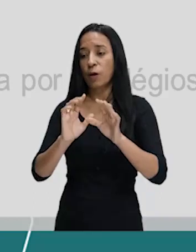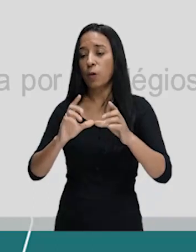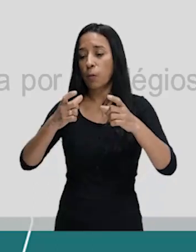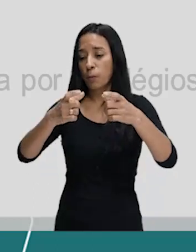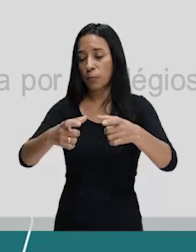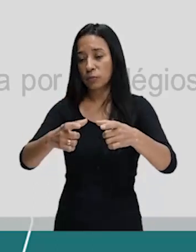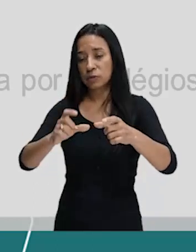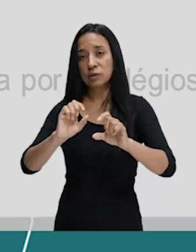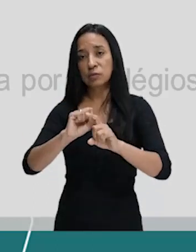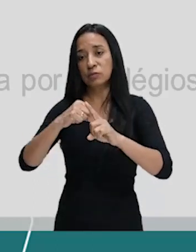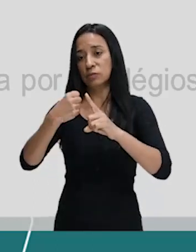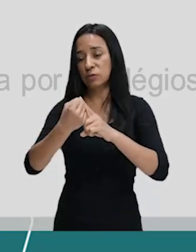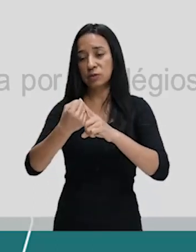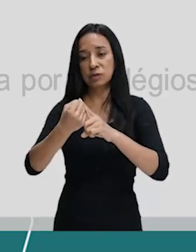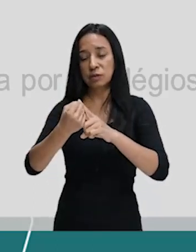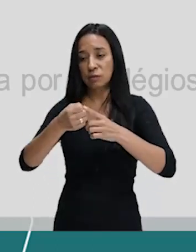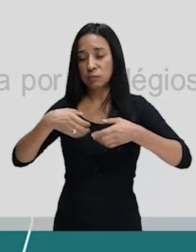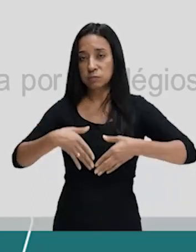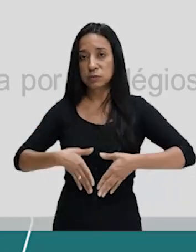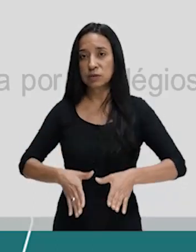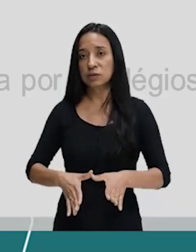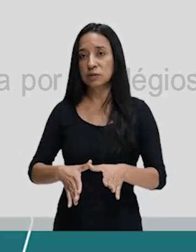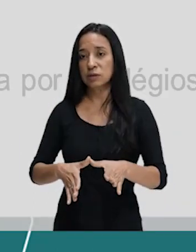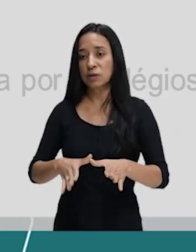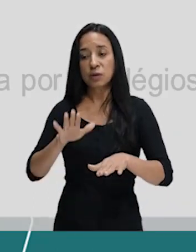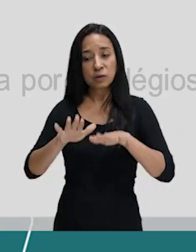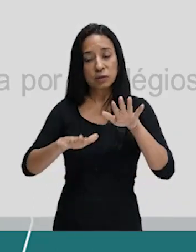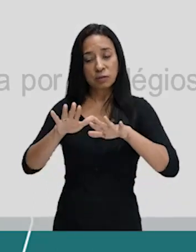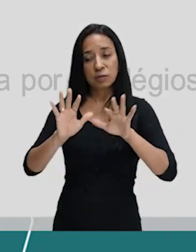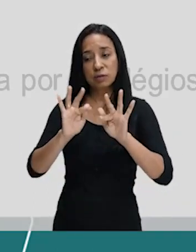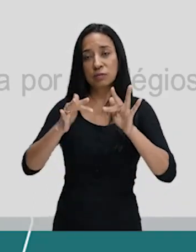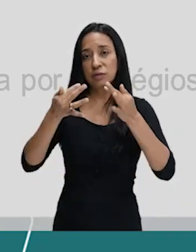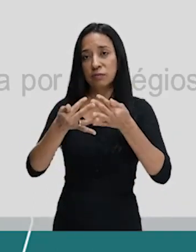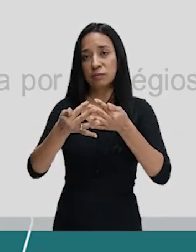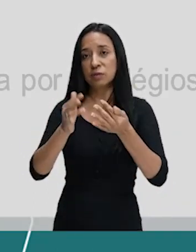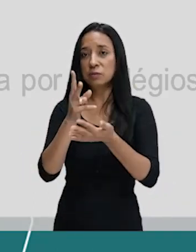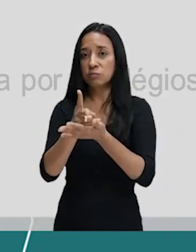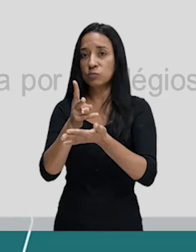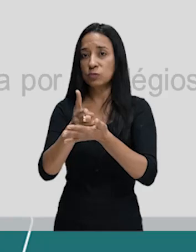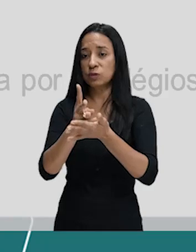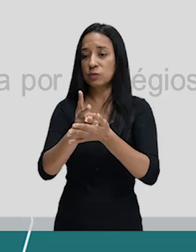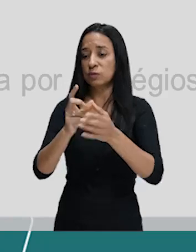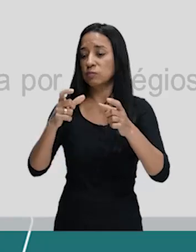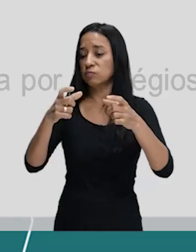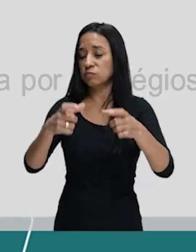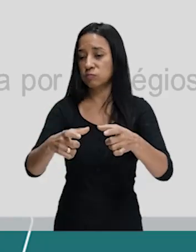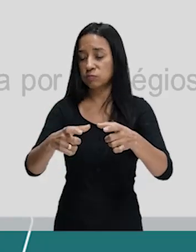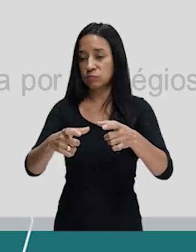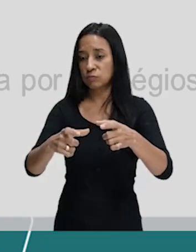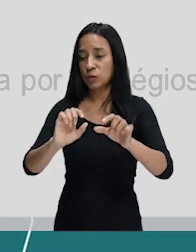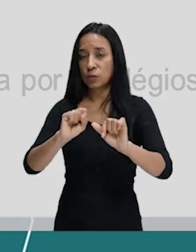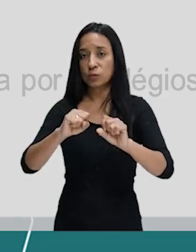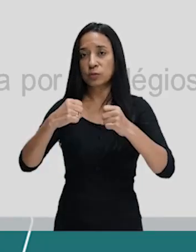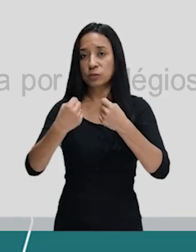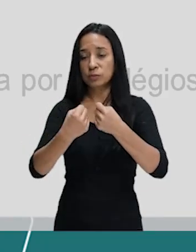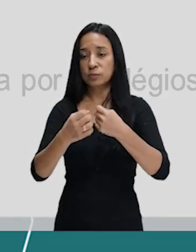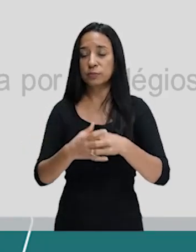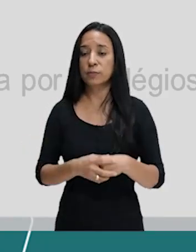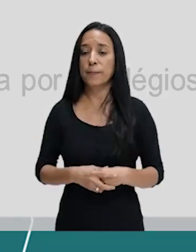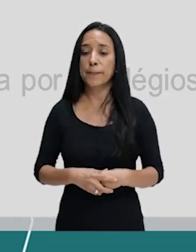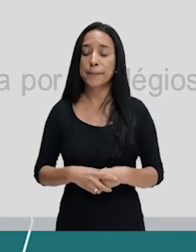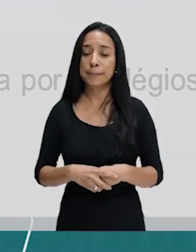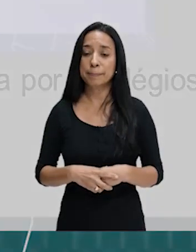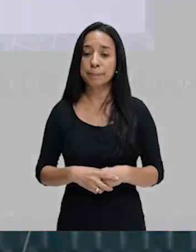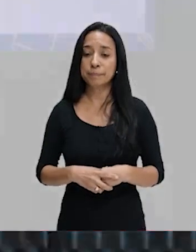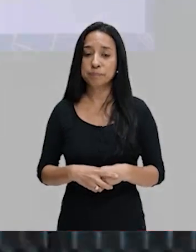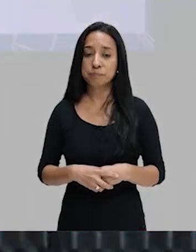foi herdada. Logo ao nascer, dependendo da família que você nasceu, você é de determinada camada da sociedade. As